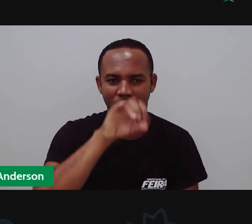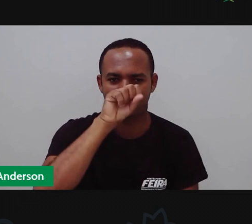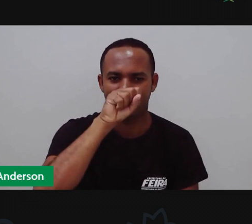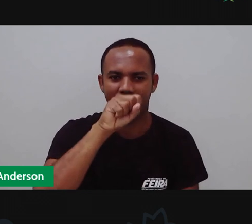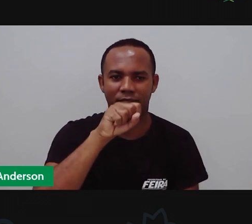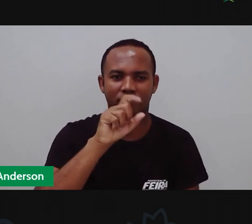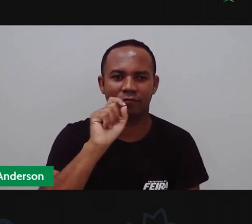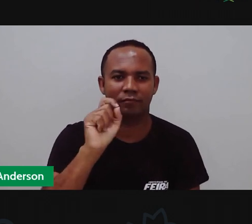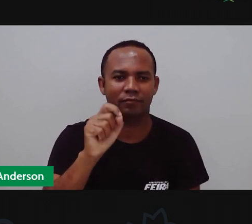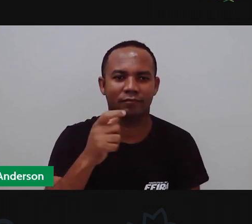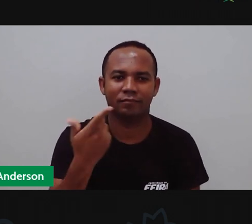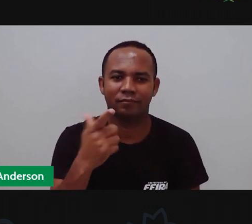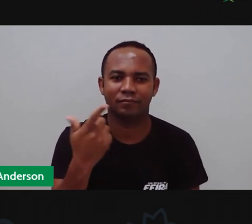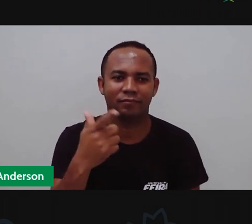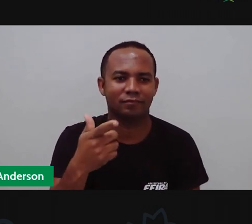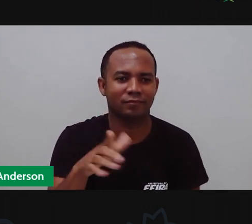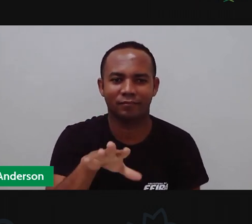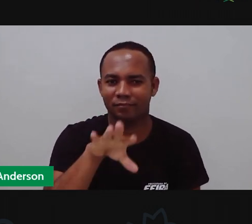Água? Água?